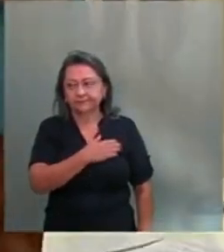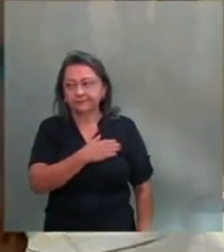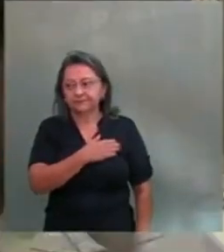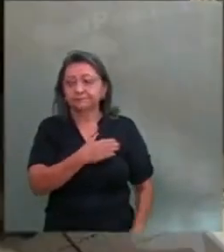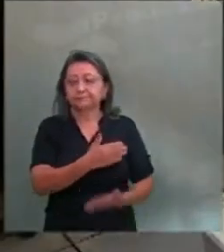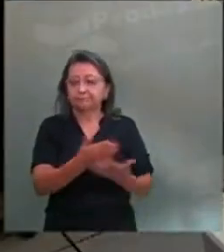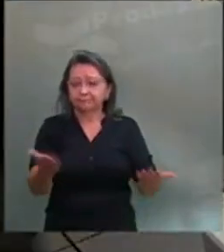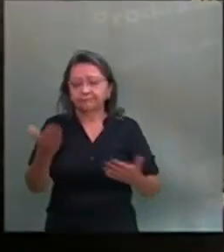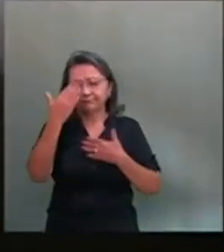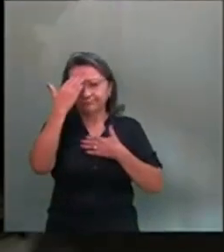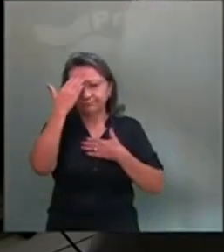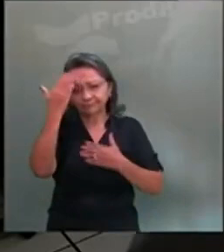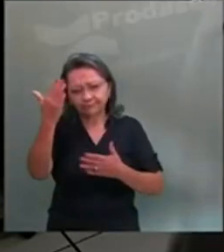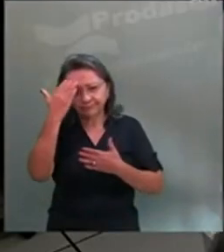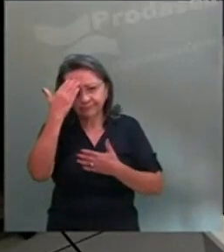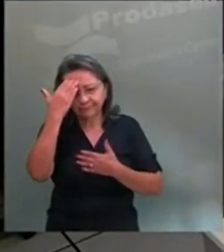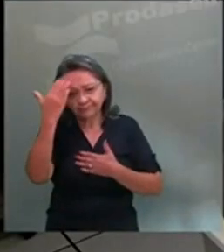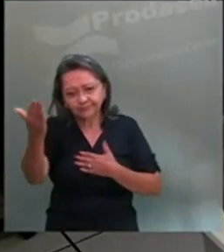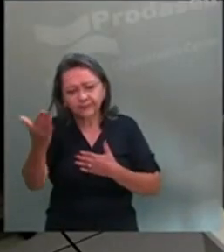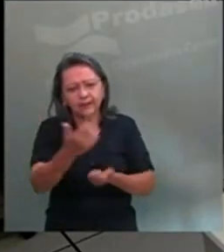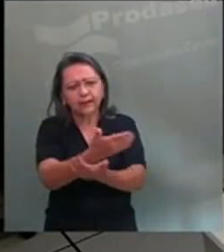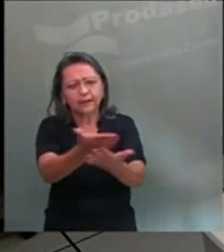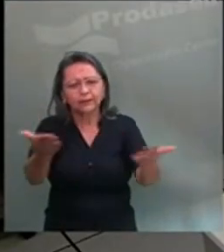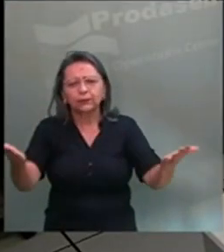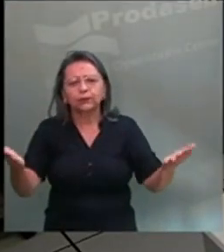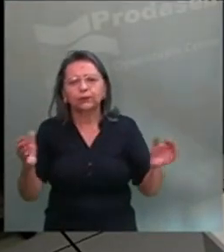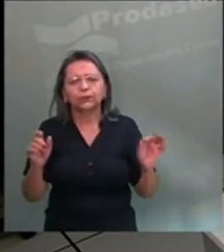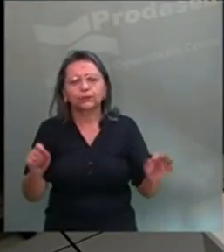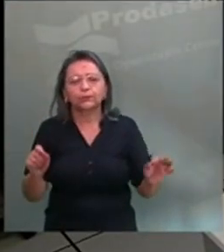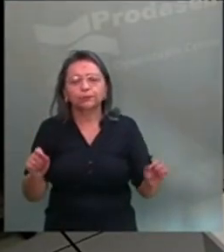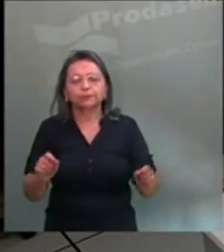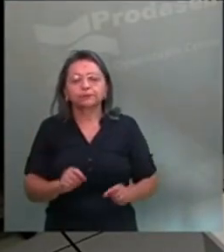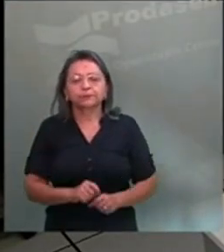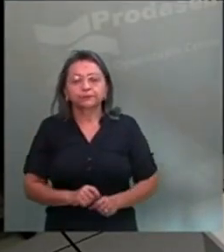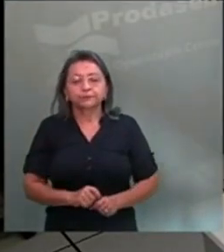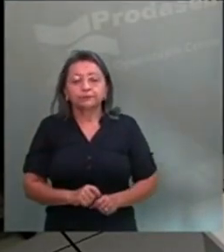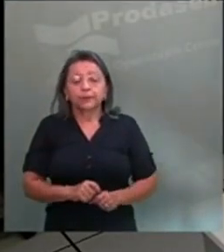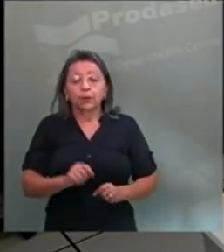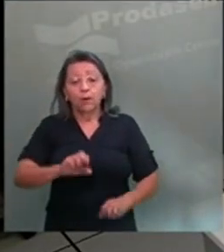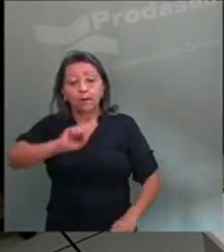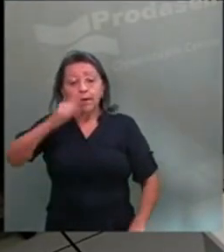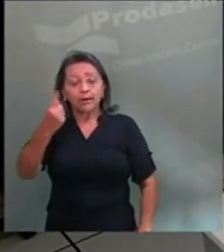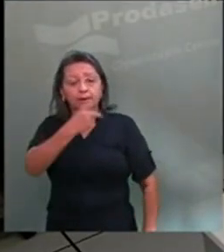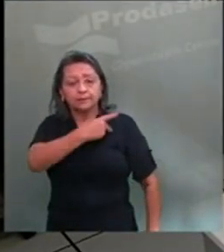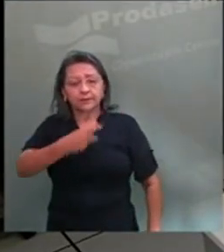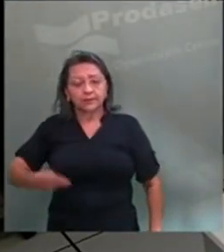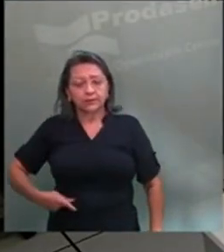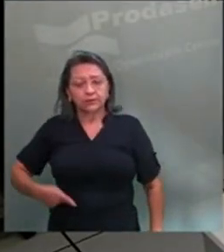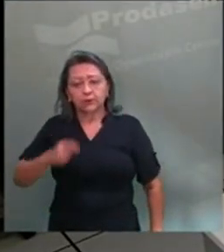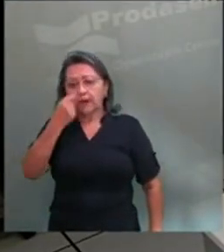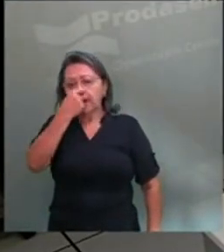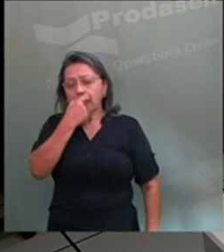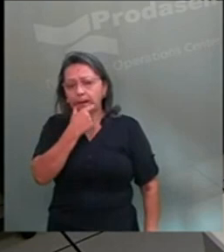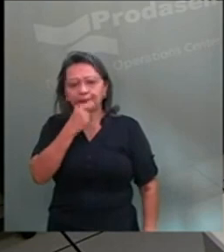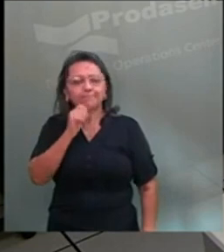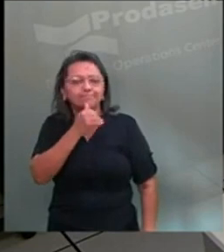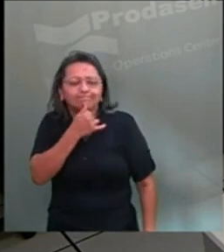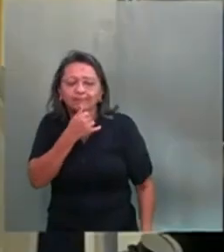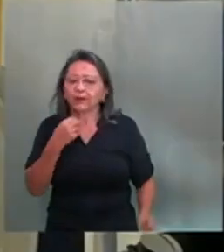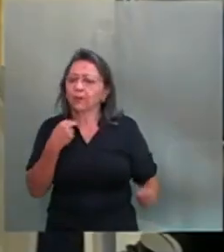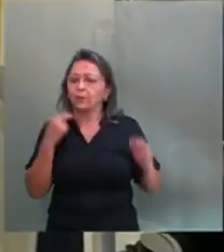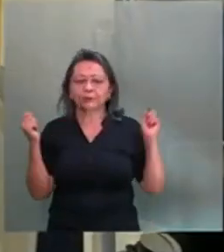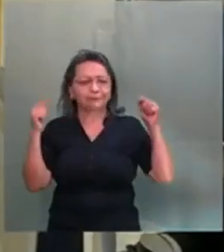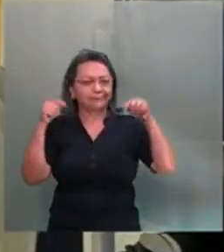Bem, muito obrigado. Muito obrigado a todos. O ex-presidente José Sarney, infelizmente, não pôde